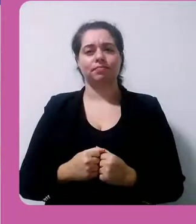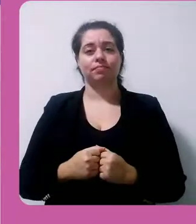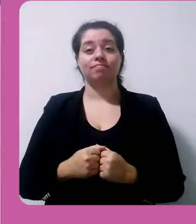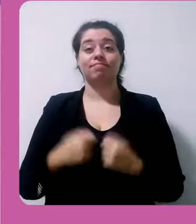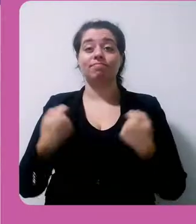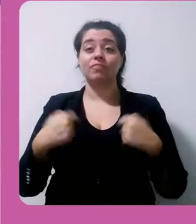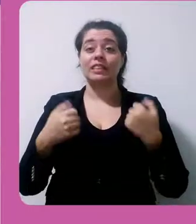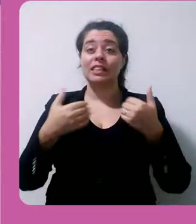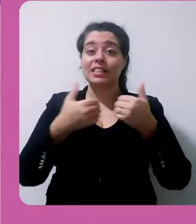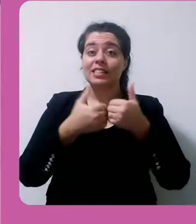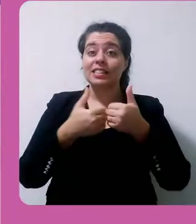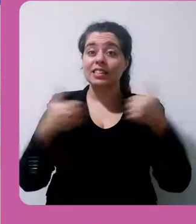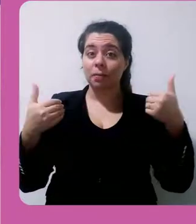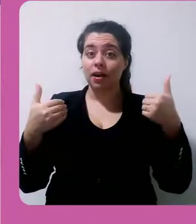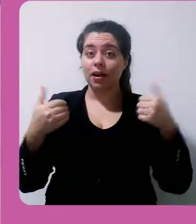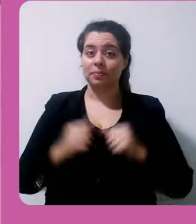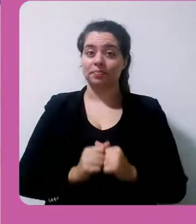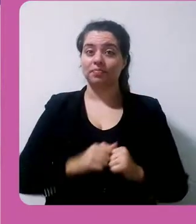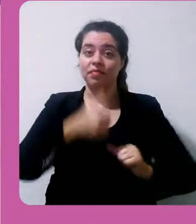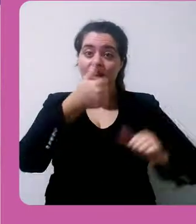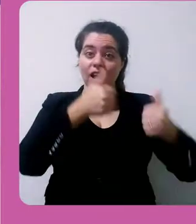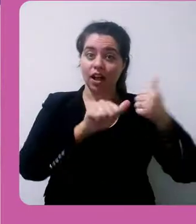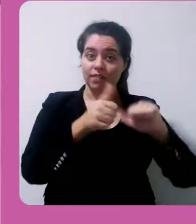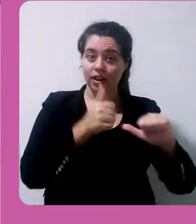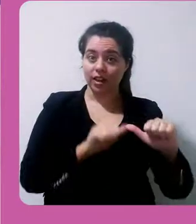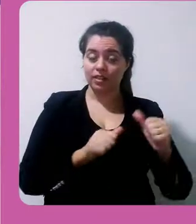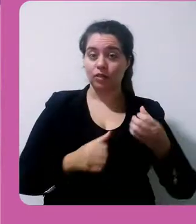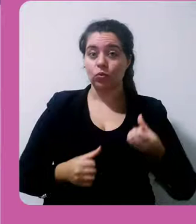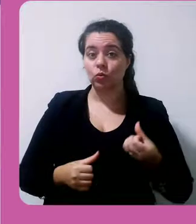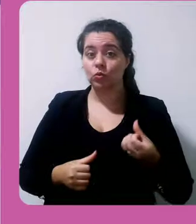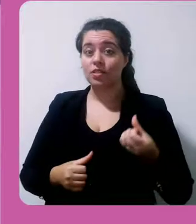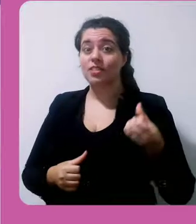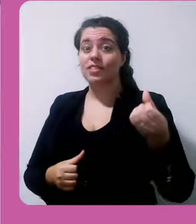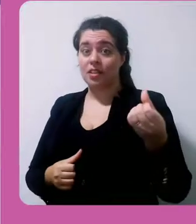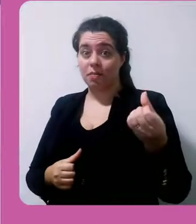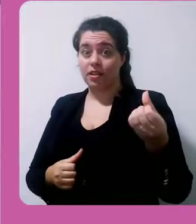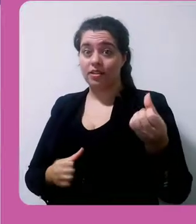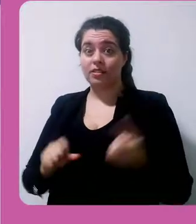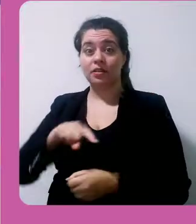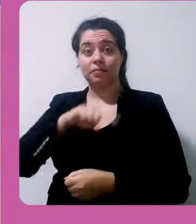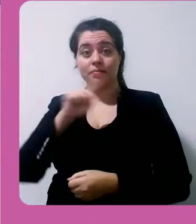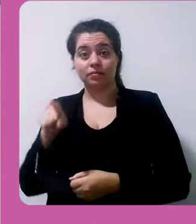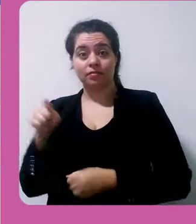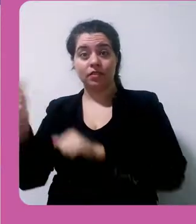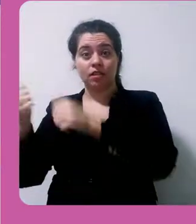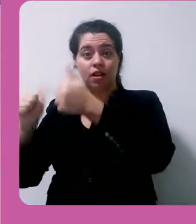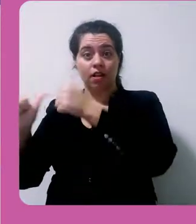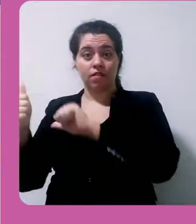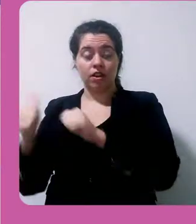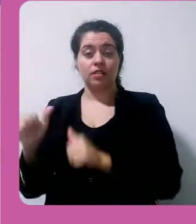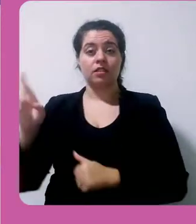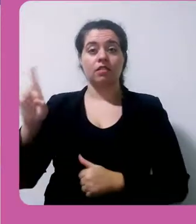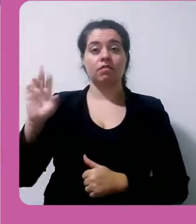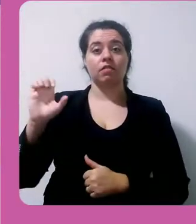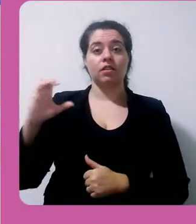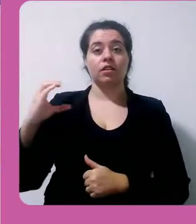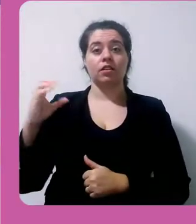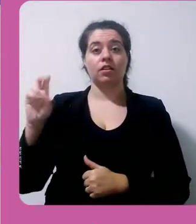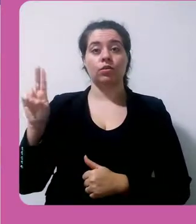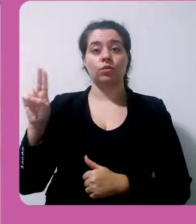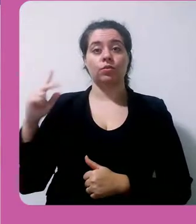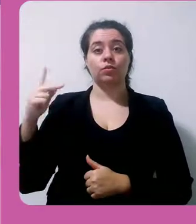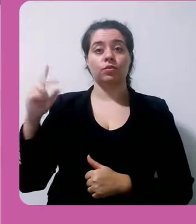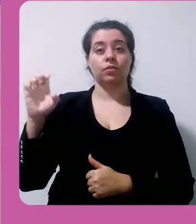da atividade avaliativa de recuperação. Então, como eu gosto de fazer aqui? Eu gosto de